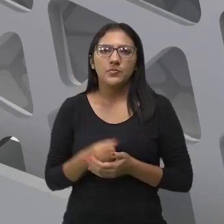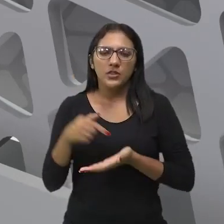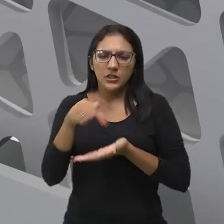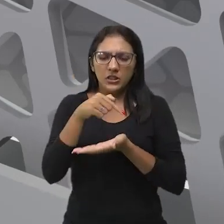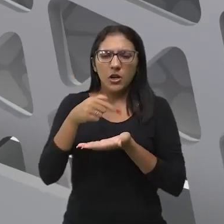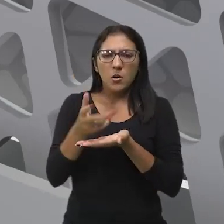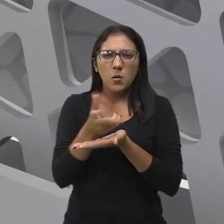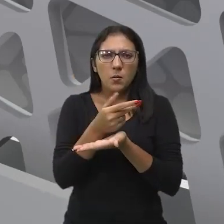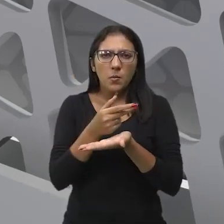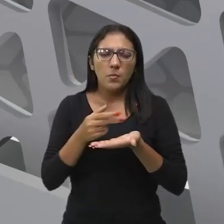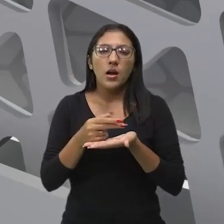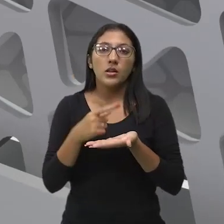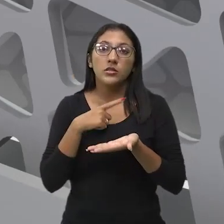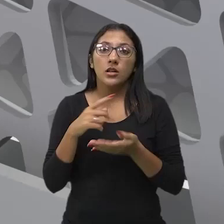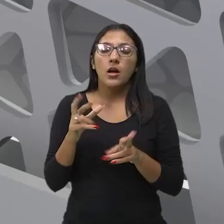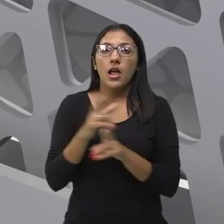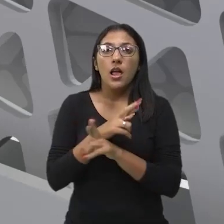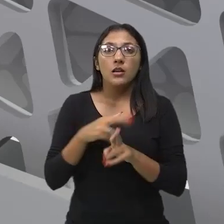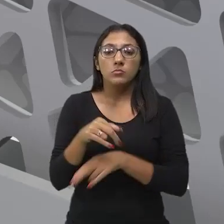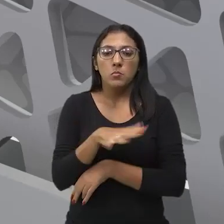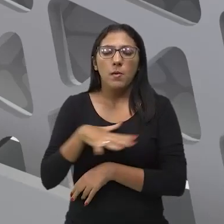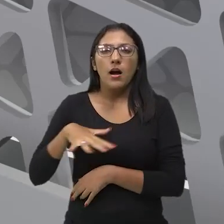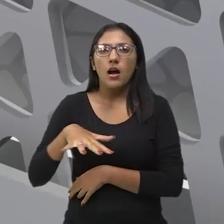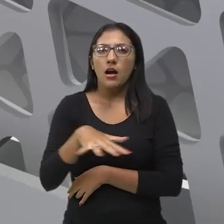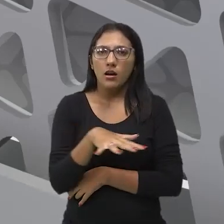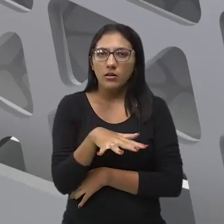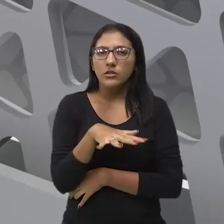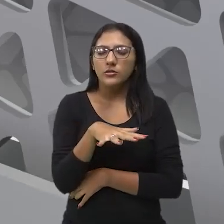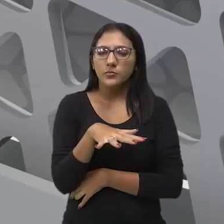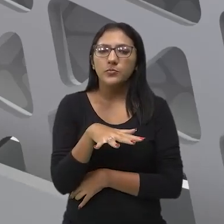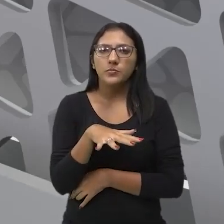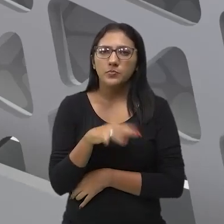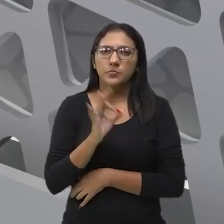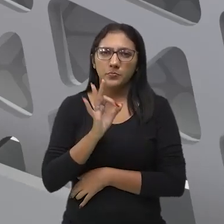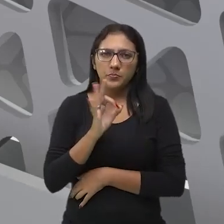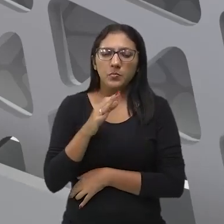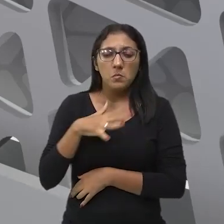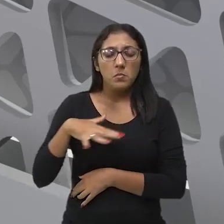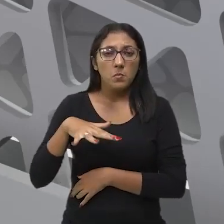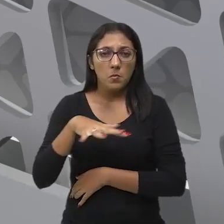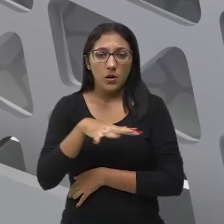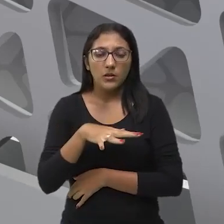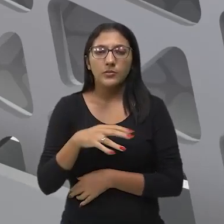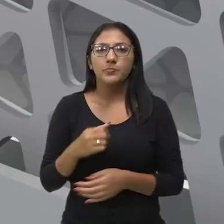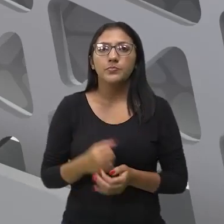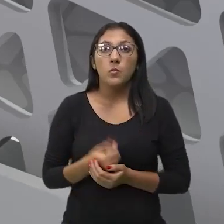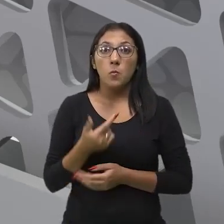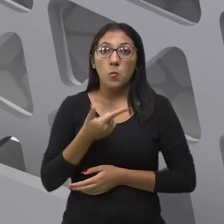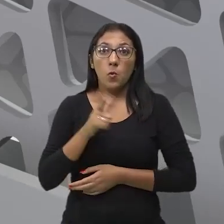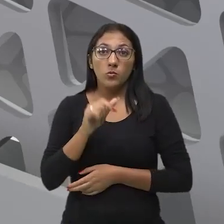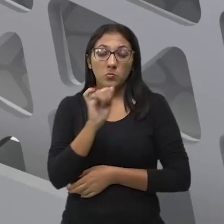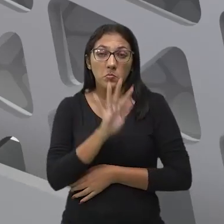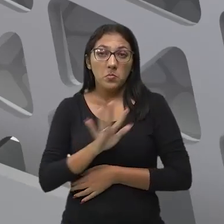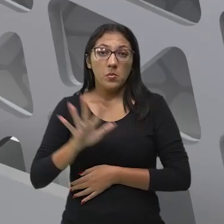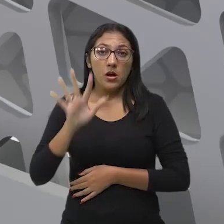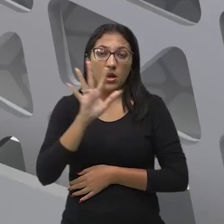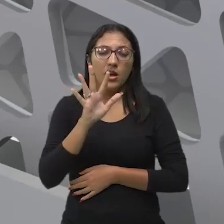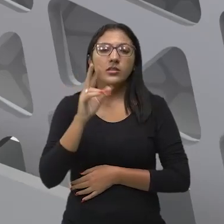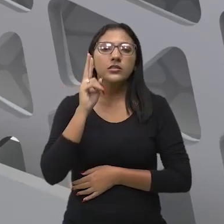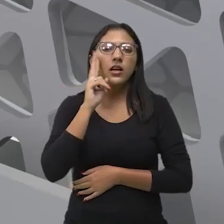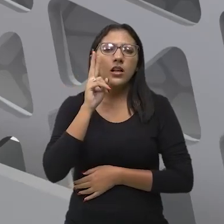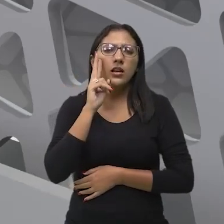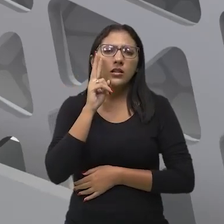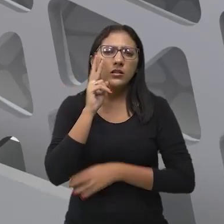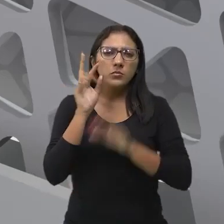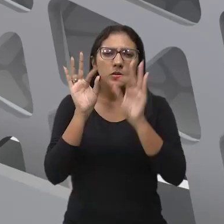Círculo. Circunferência, pessoal, é aquela linha, lembra do nosso videozinho? É aquela linha que fica em volta do